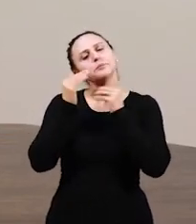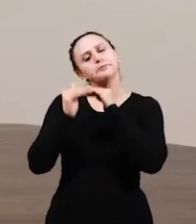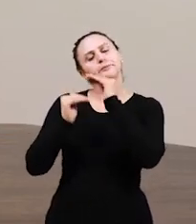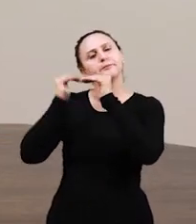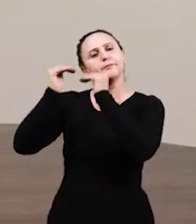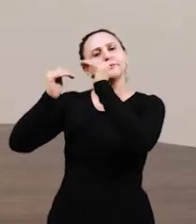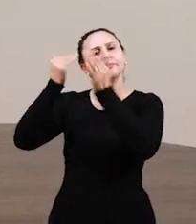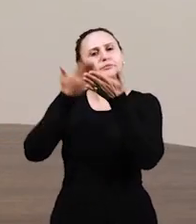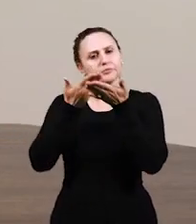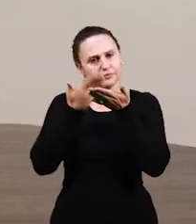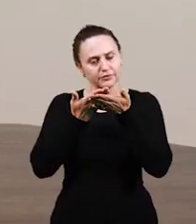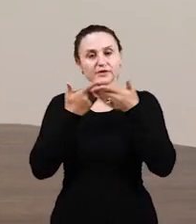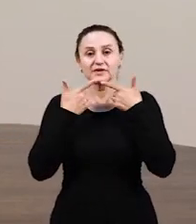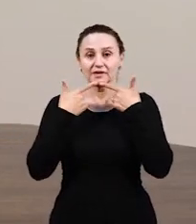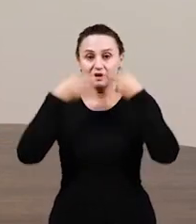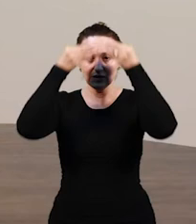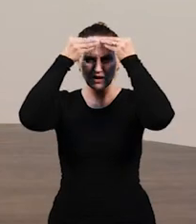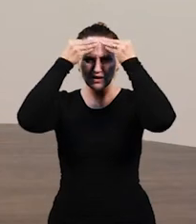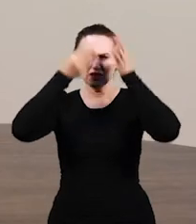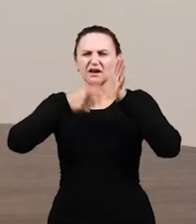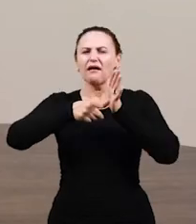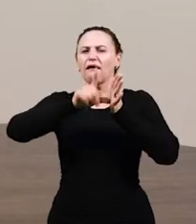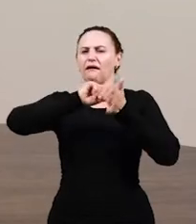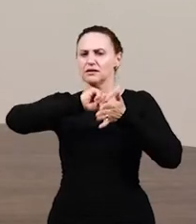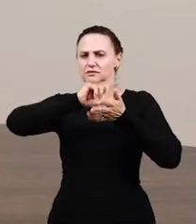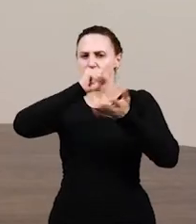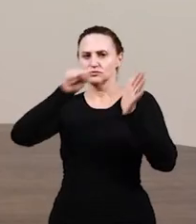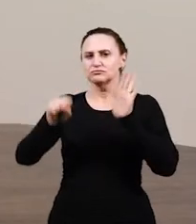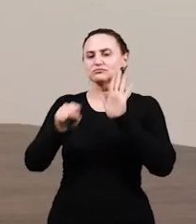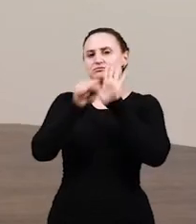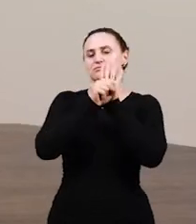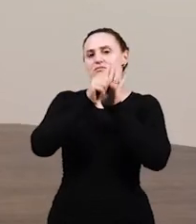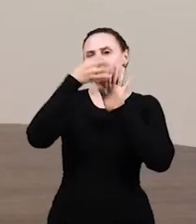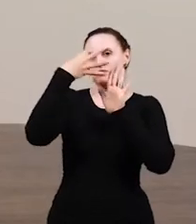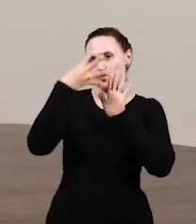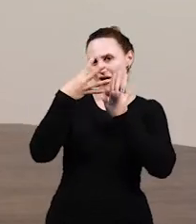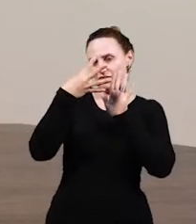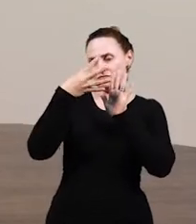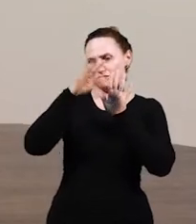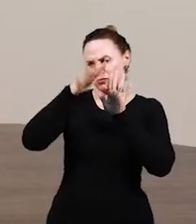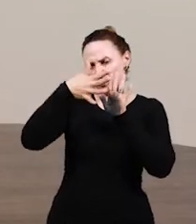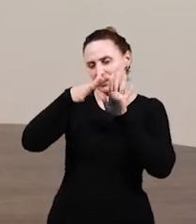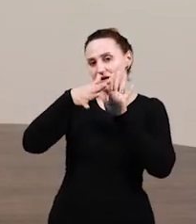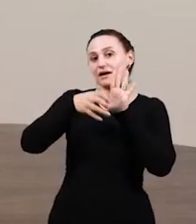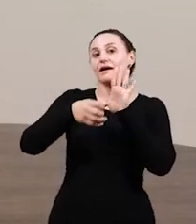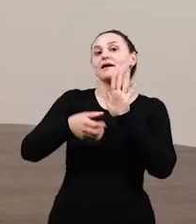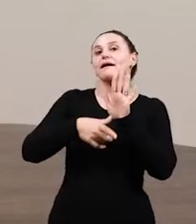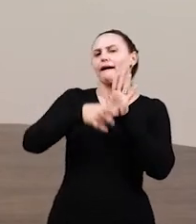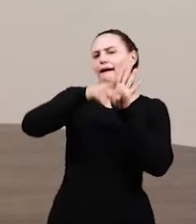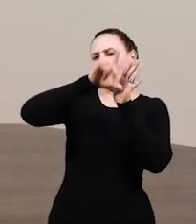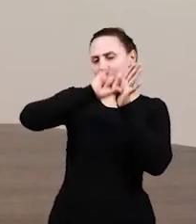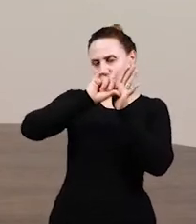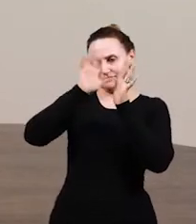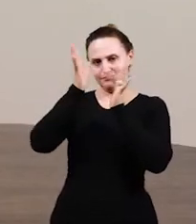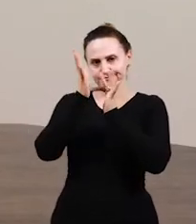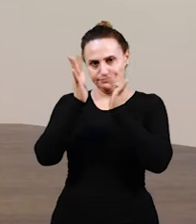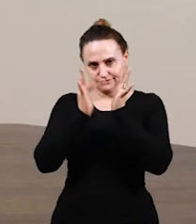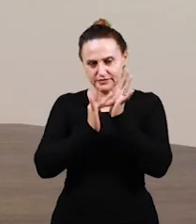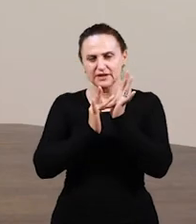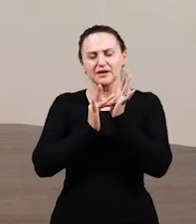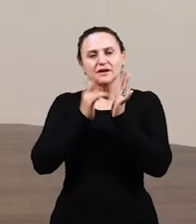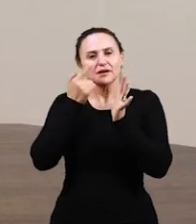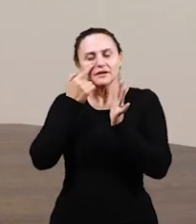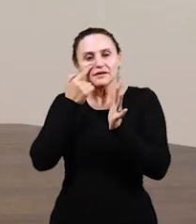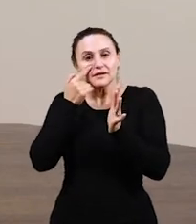estudos da linguagem a partir do século 4 antes de Cristo Então como se pode perceber se desperta a curiosidade sobre